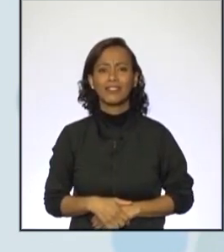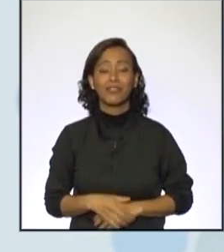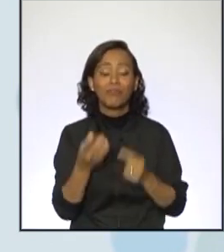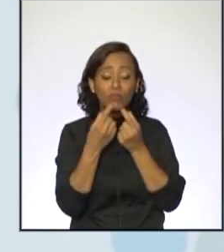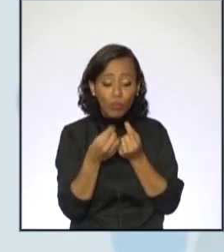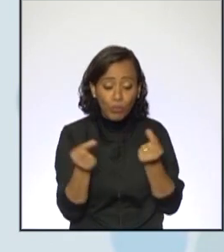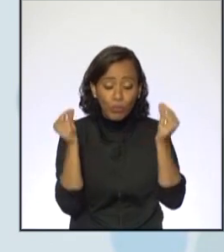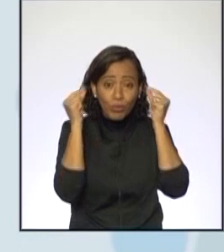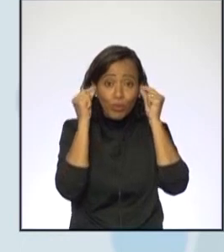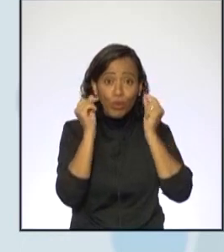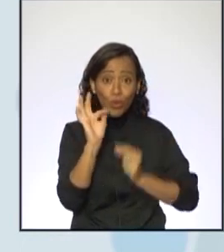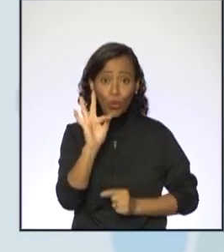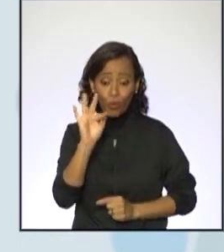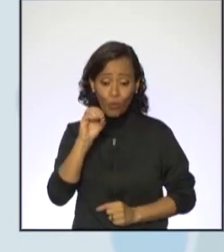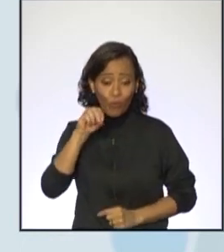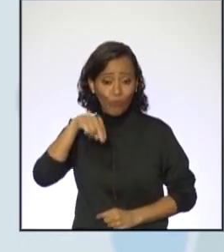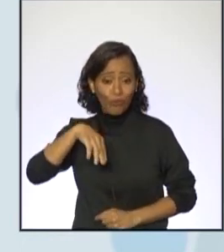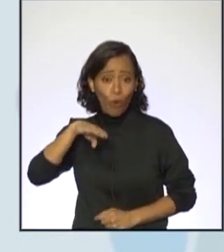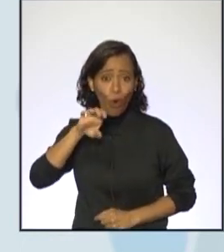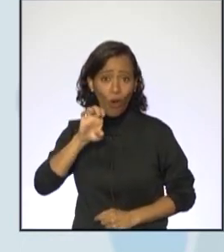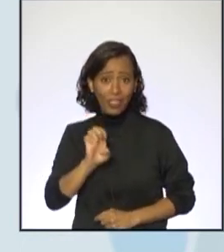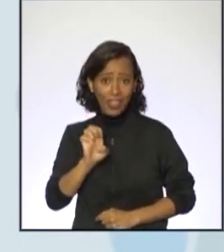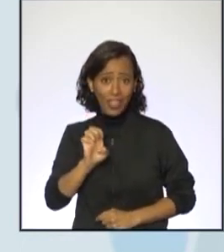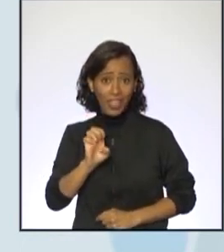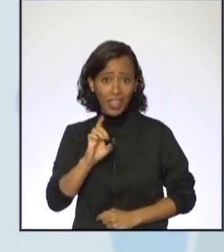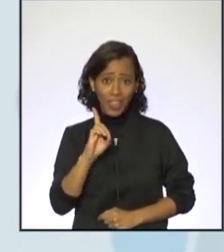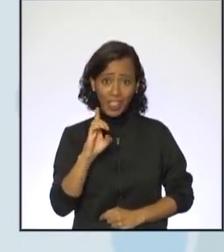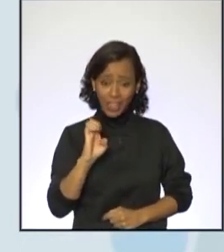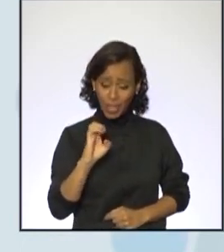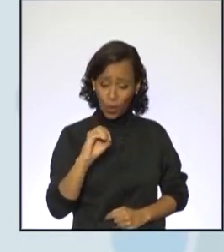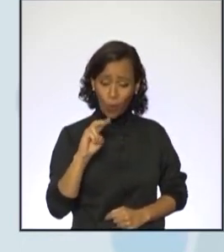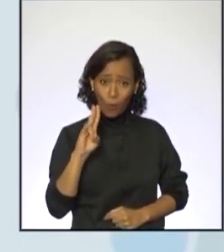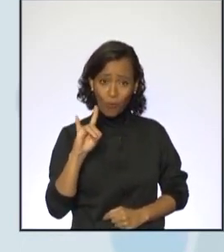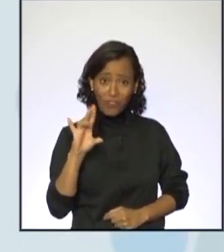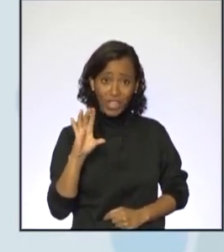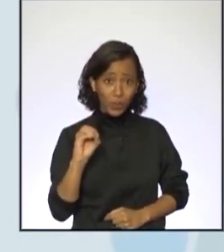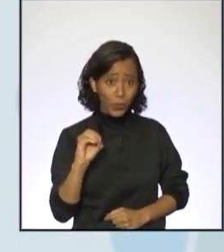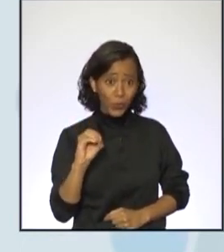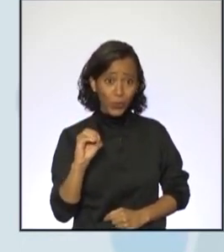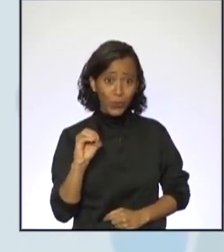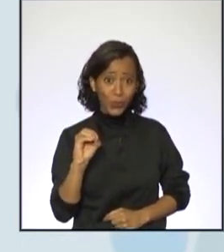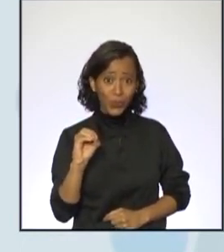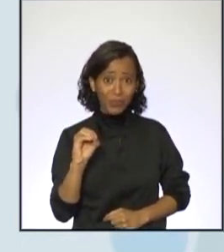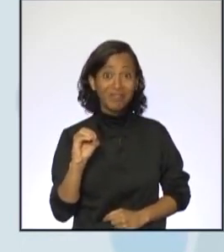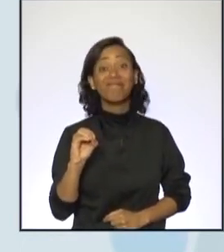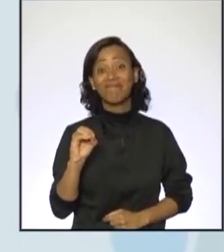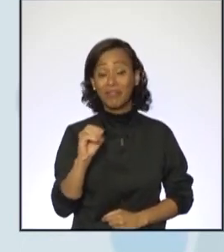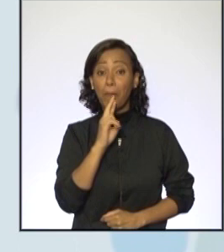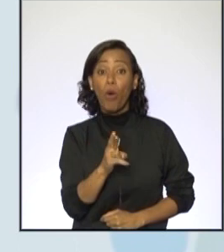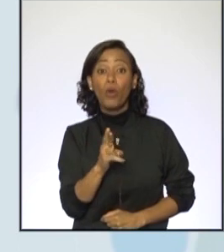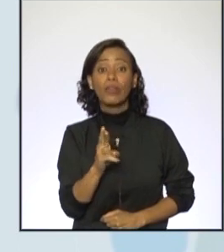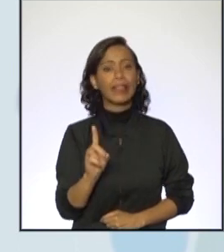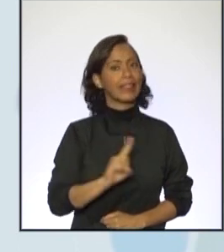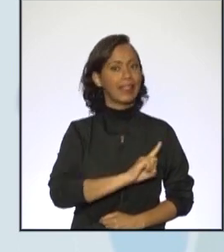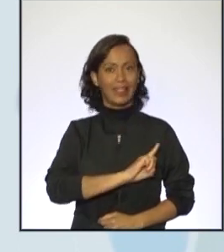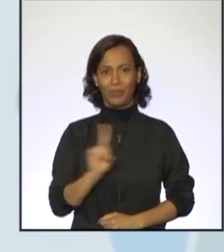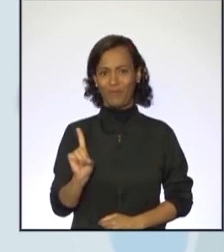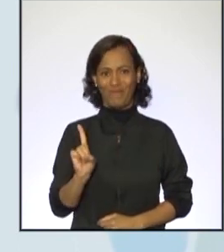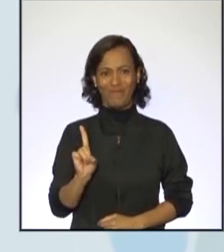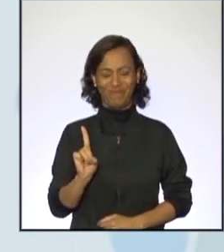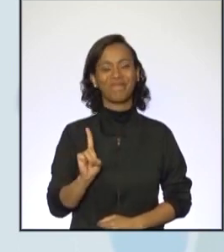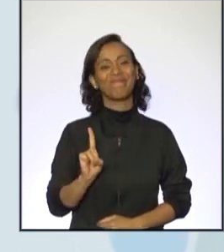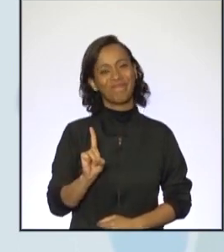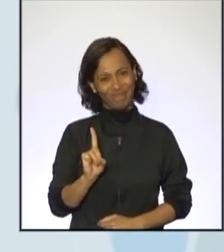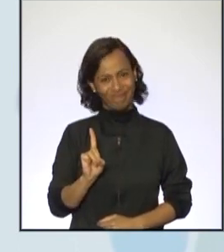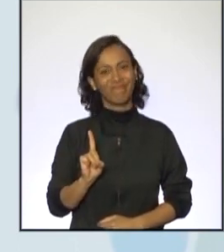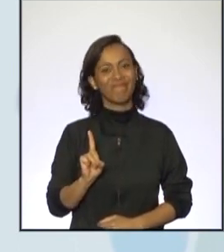ouvido. Então, olha só, a resposta? Não. É essa resposta que a